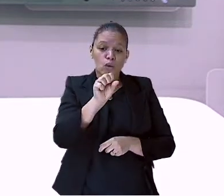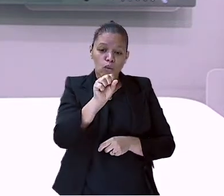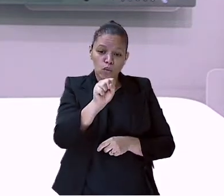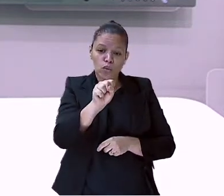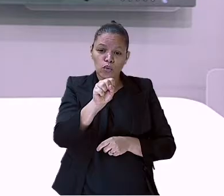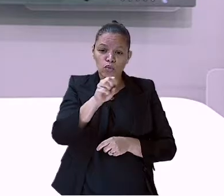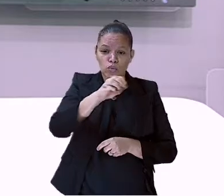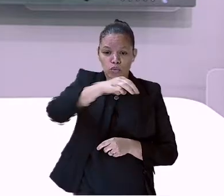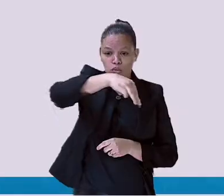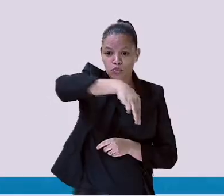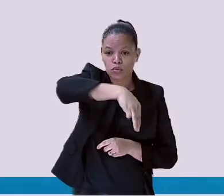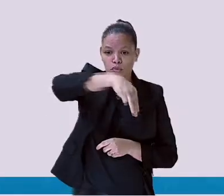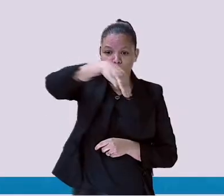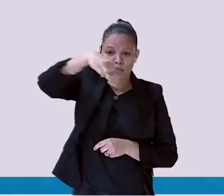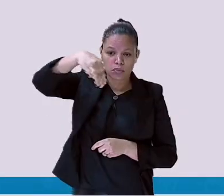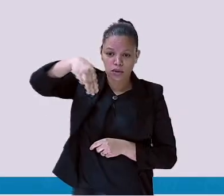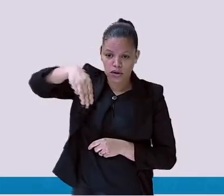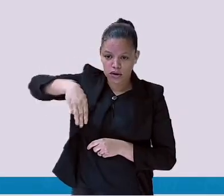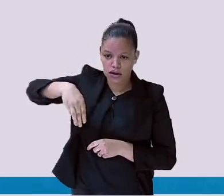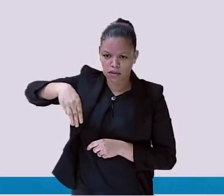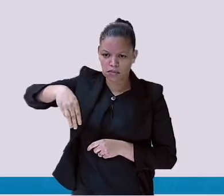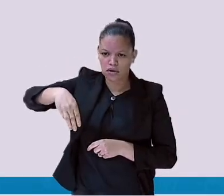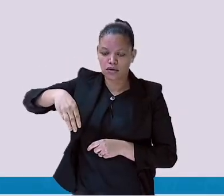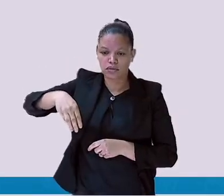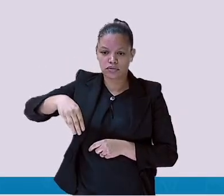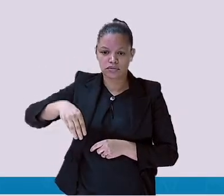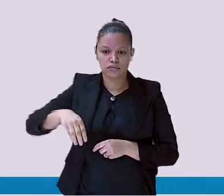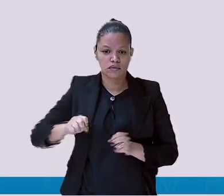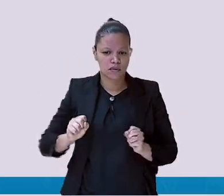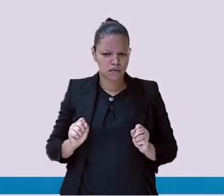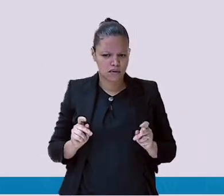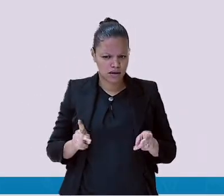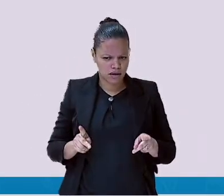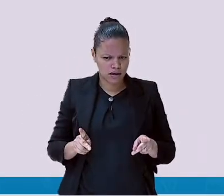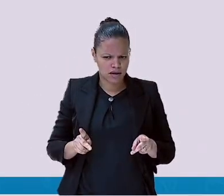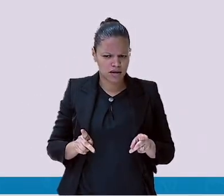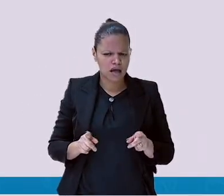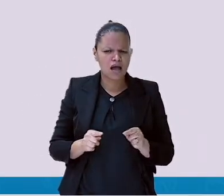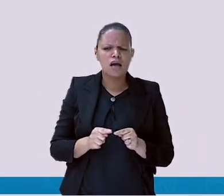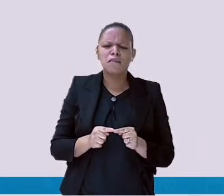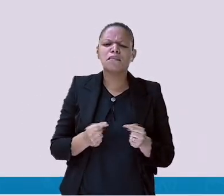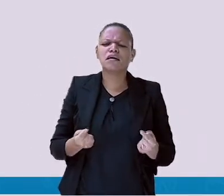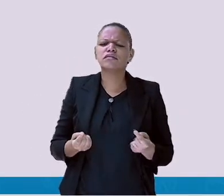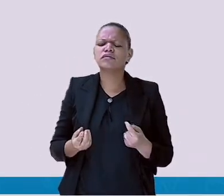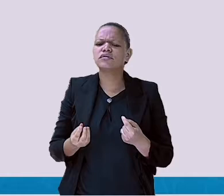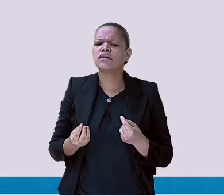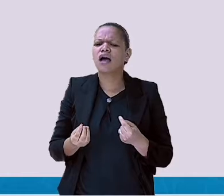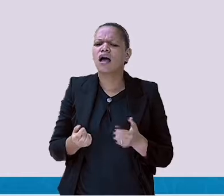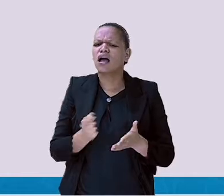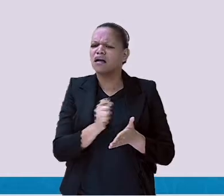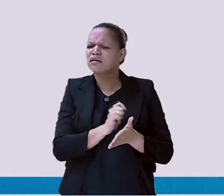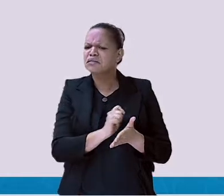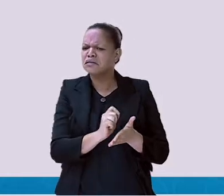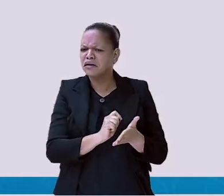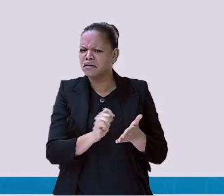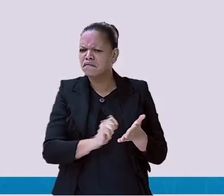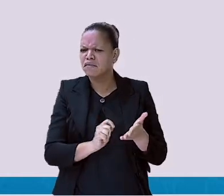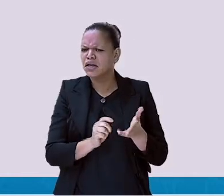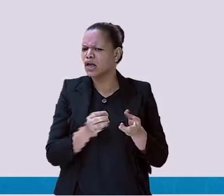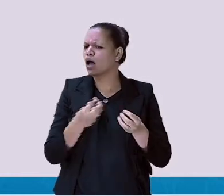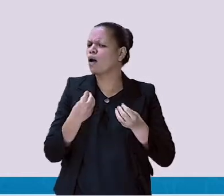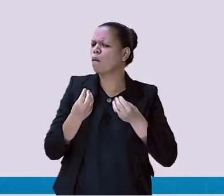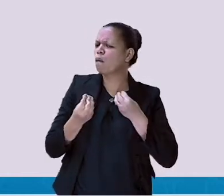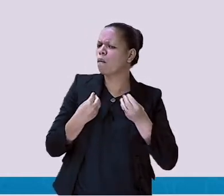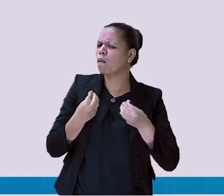Olha, 2 centímetros, vírgula. Por quê? Quando eu coloco a vírgula, eu quero